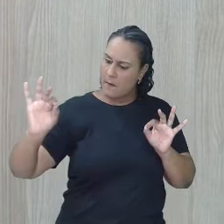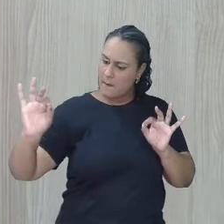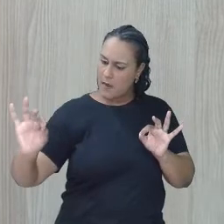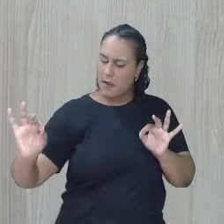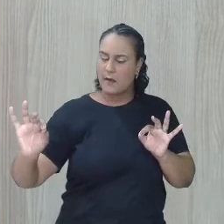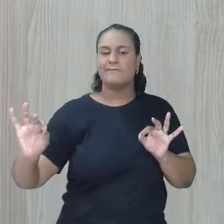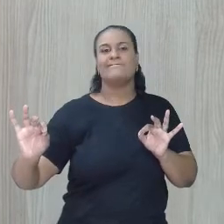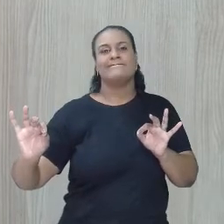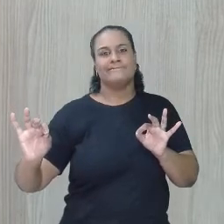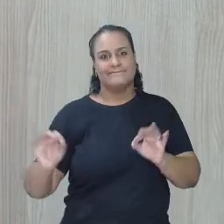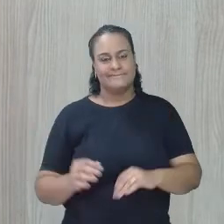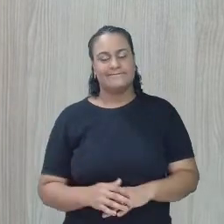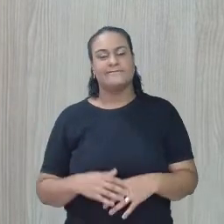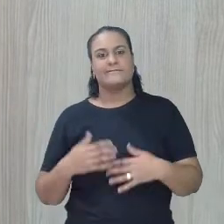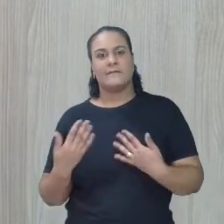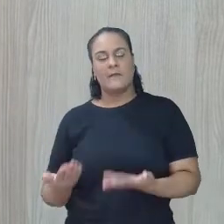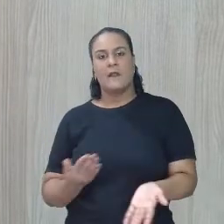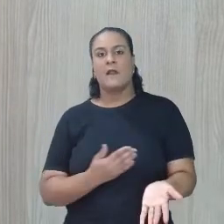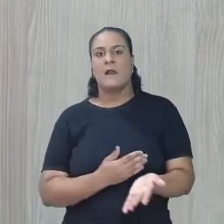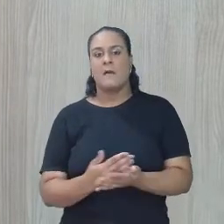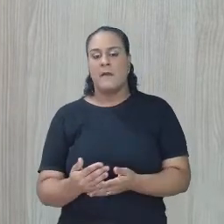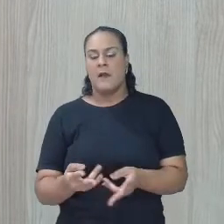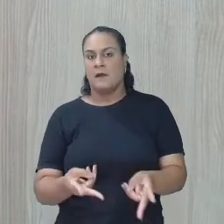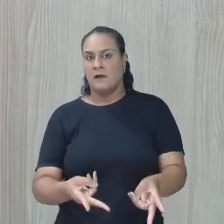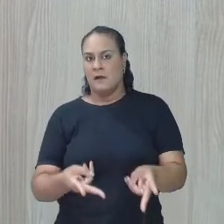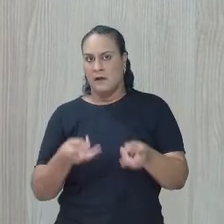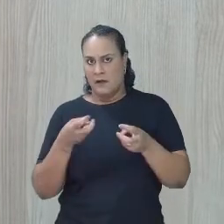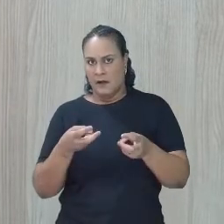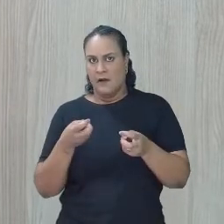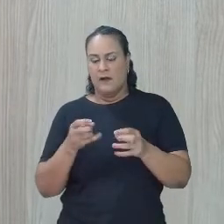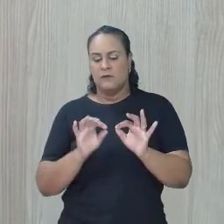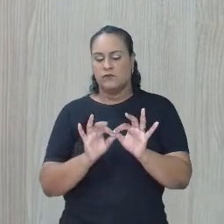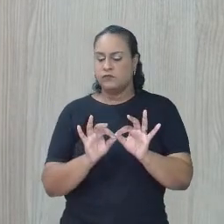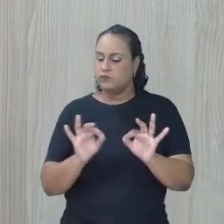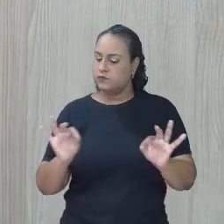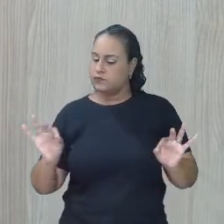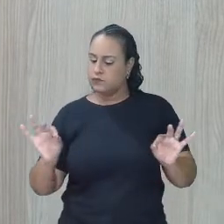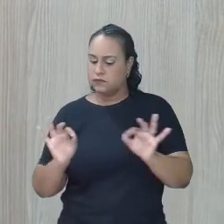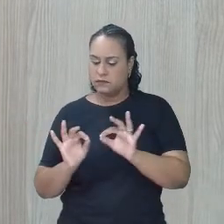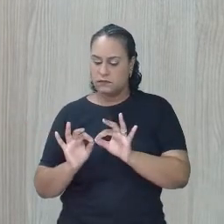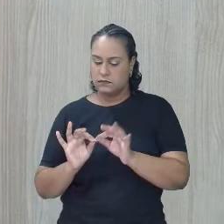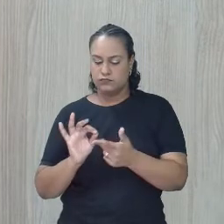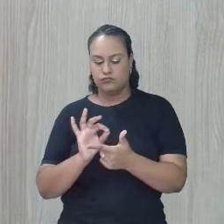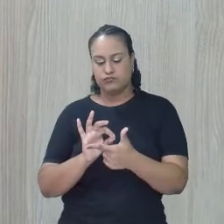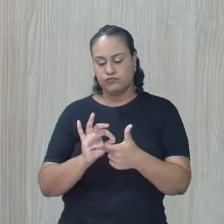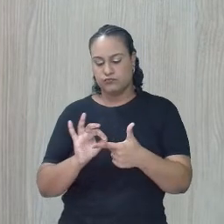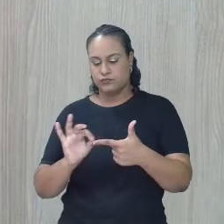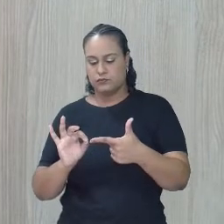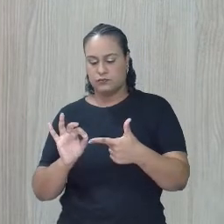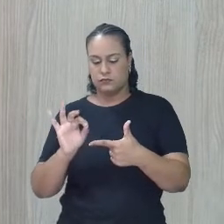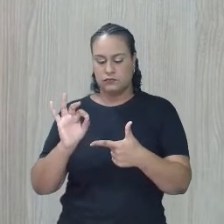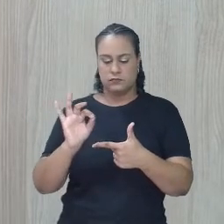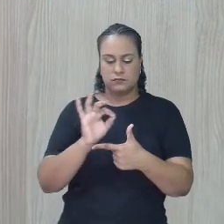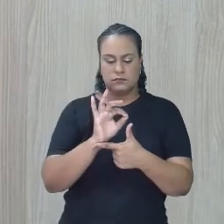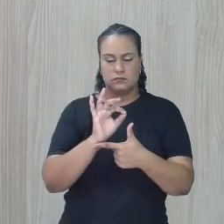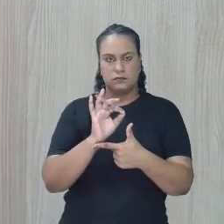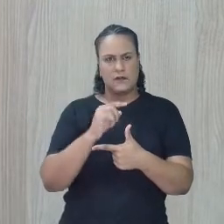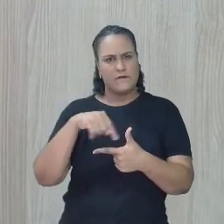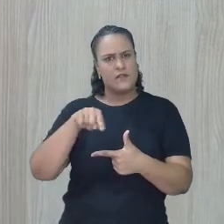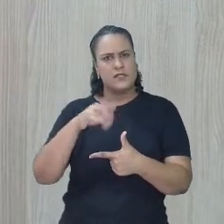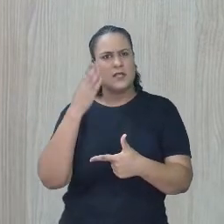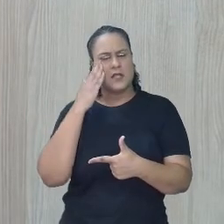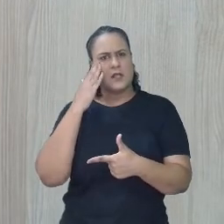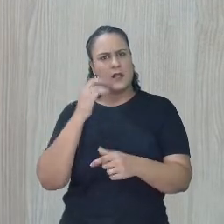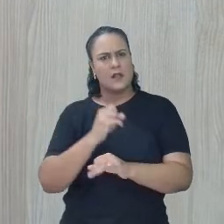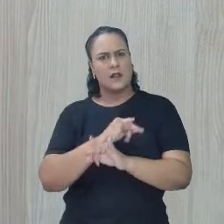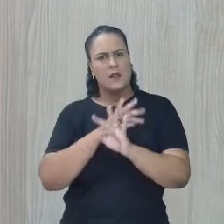certo? Então, quando você começa a ter essa percepção aí de medida de comprimento, as coisas ficam mais claras para você, certo? E como